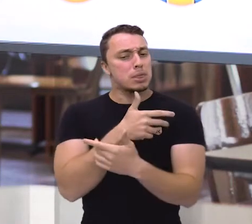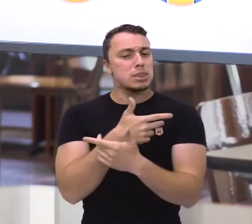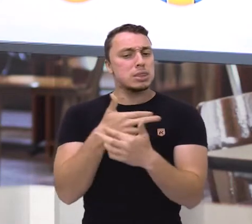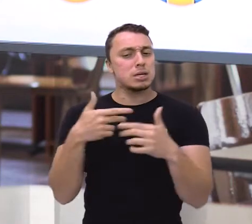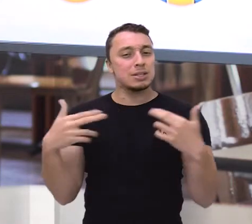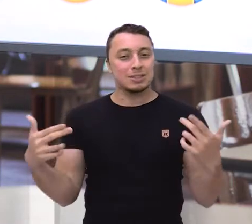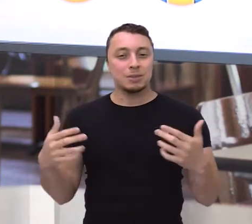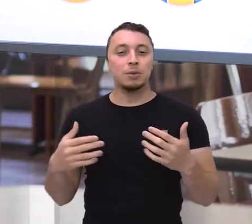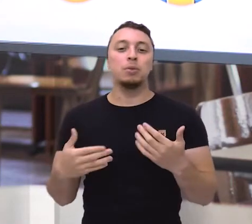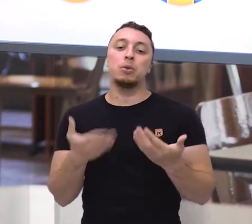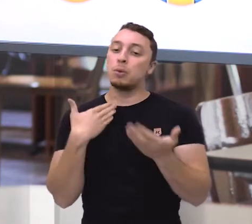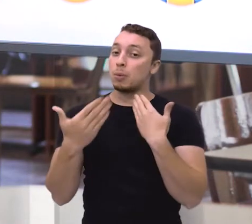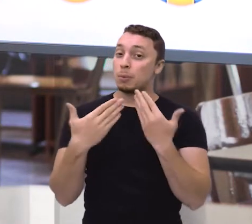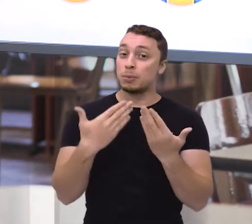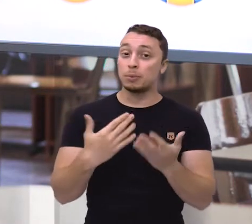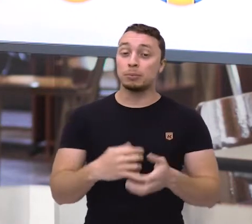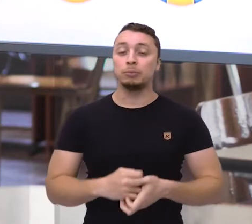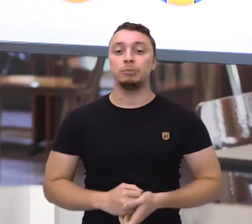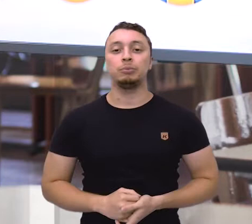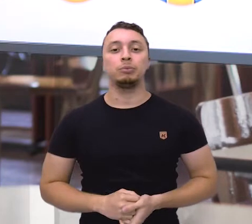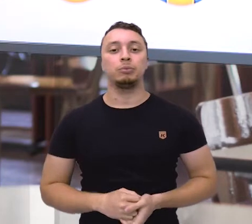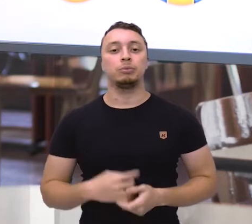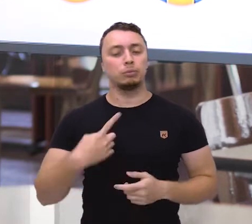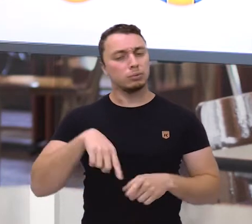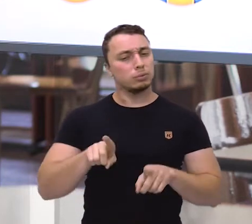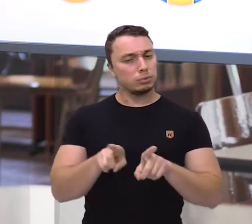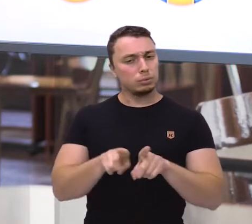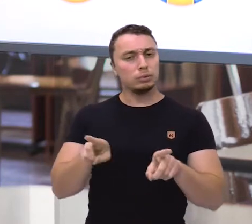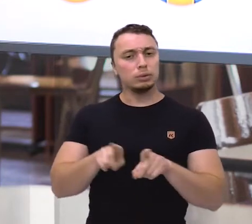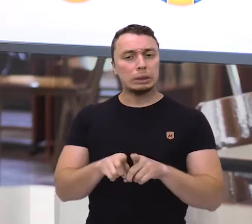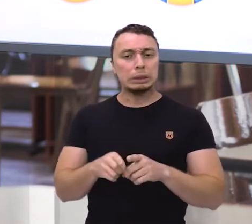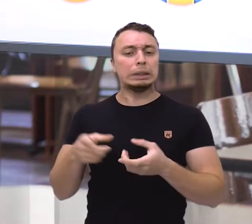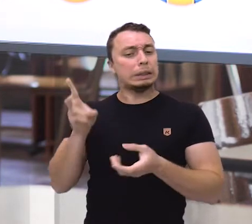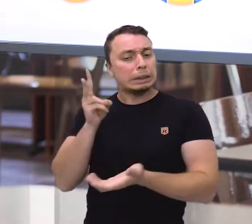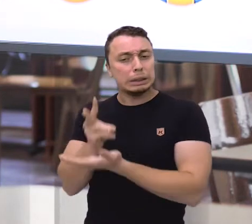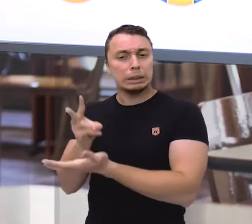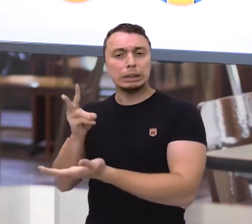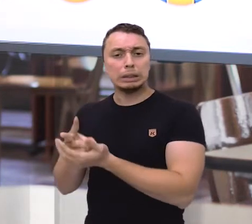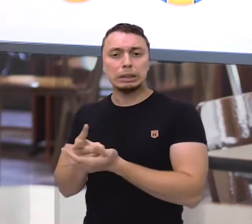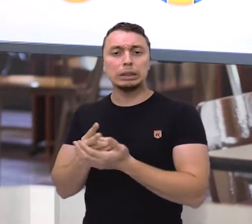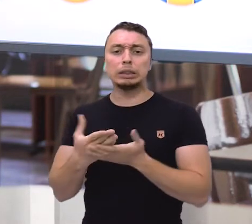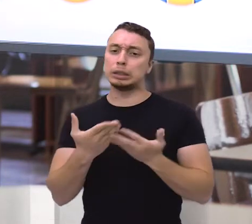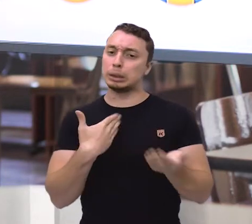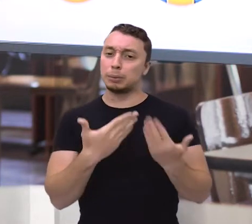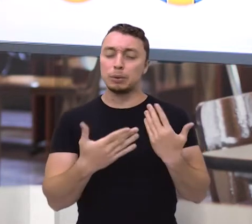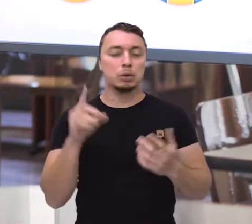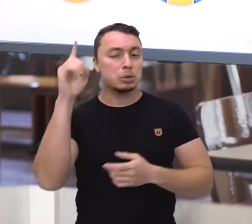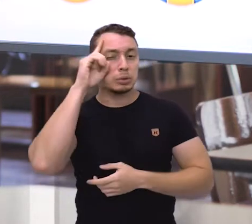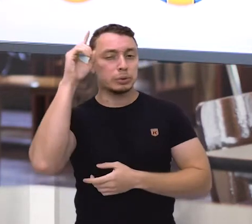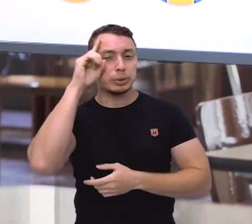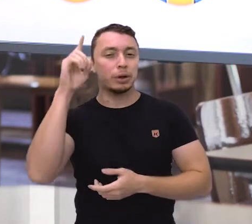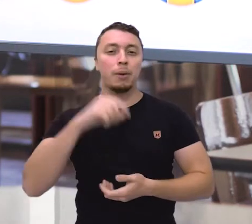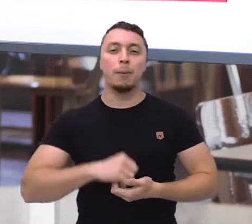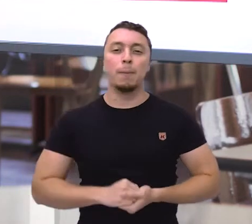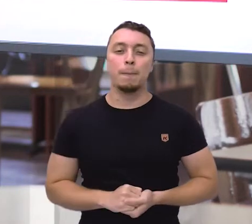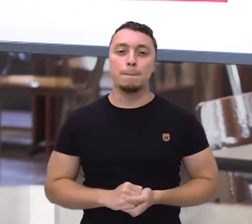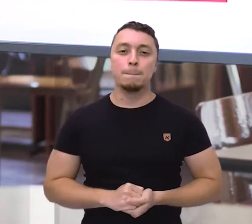de comunicação que nós estamos usando com muita frequência em nosso dia a dia.